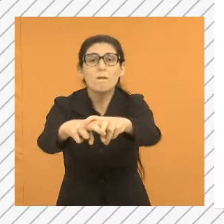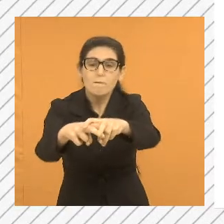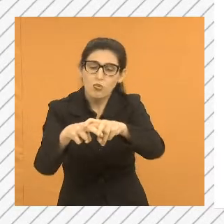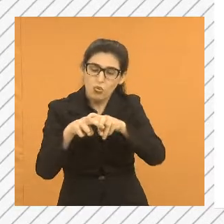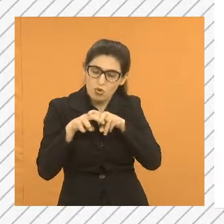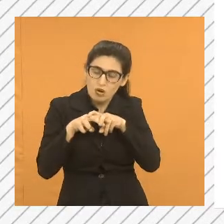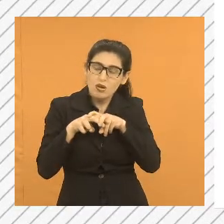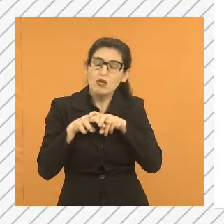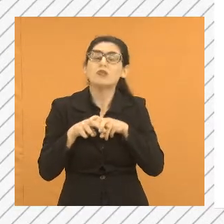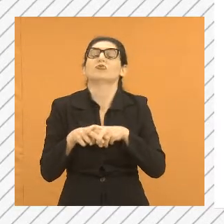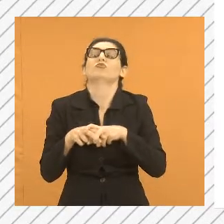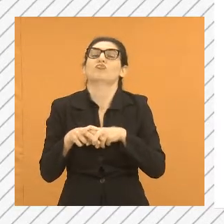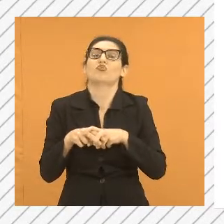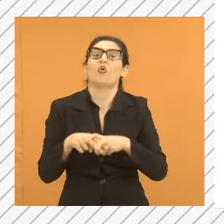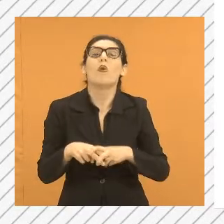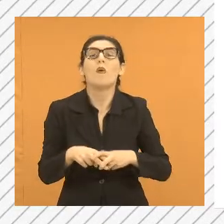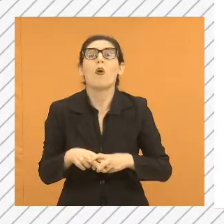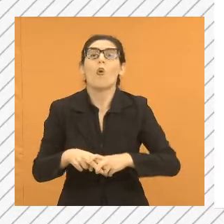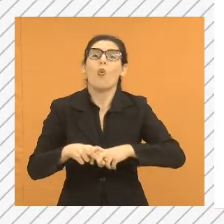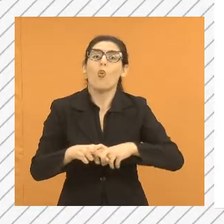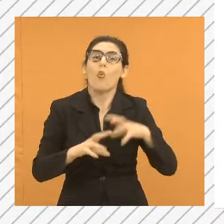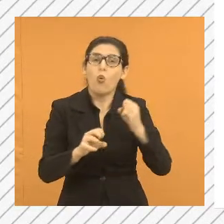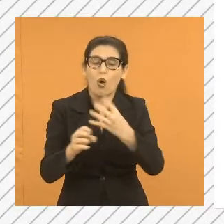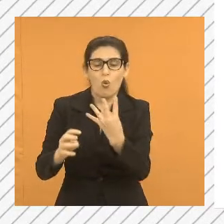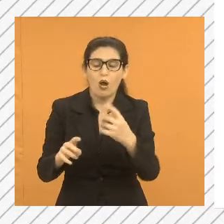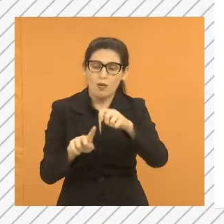fechamos o quadrimestre com